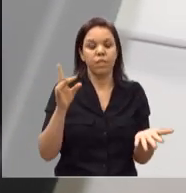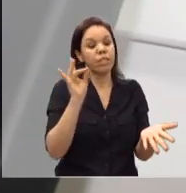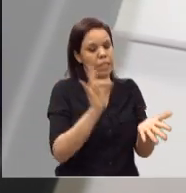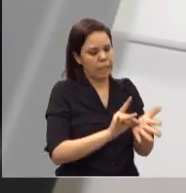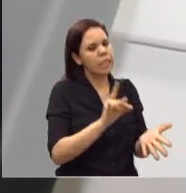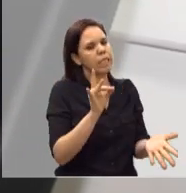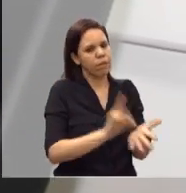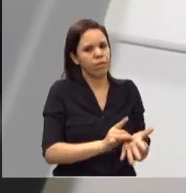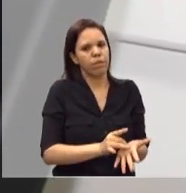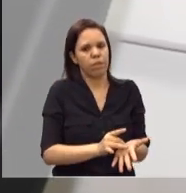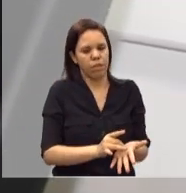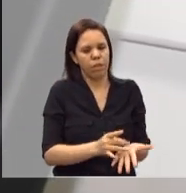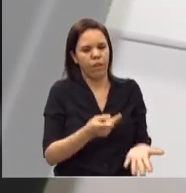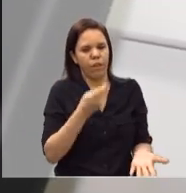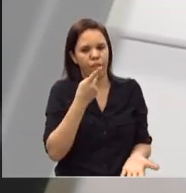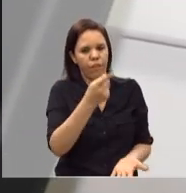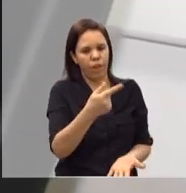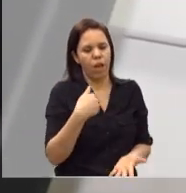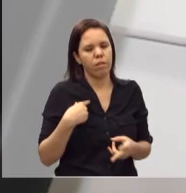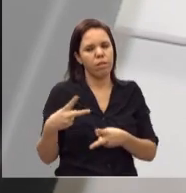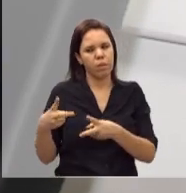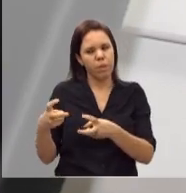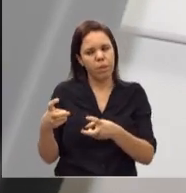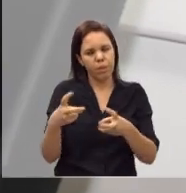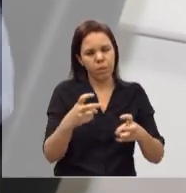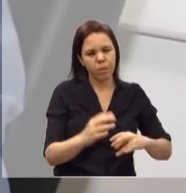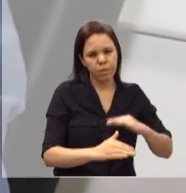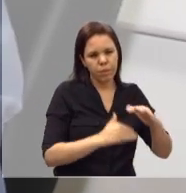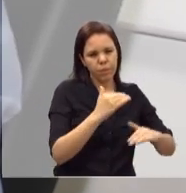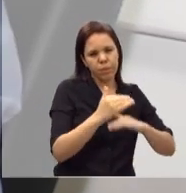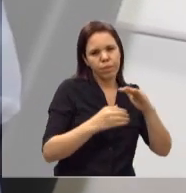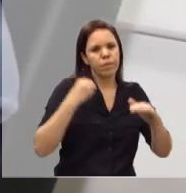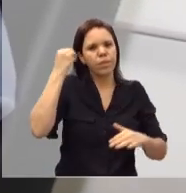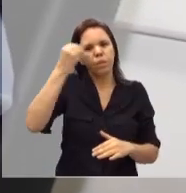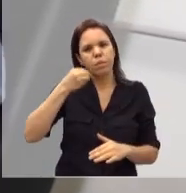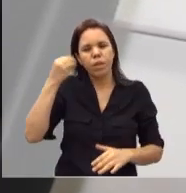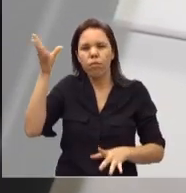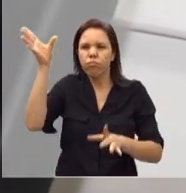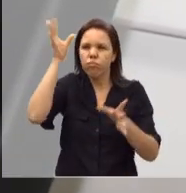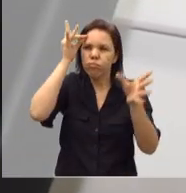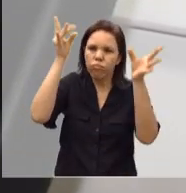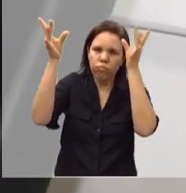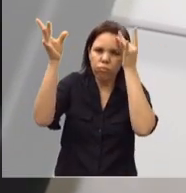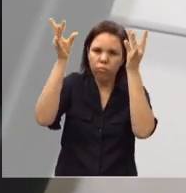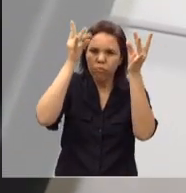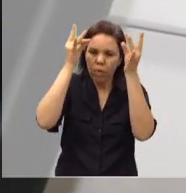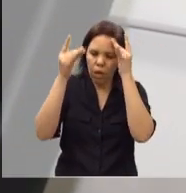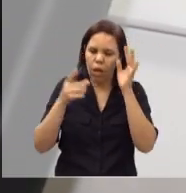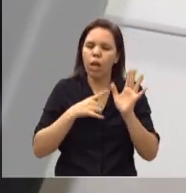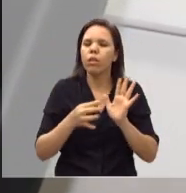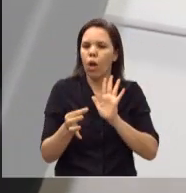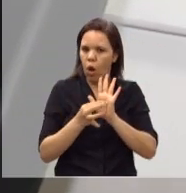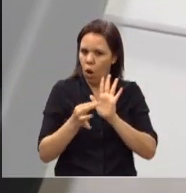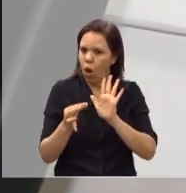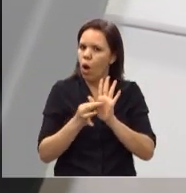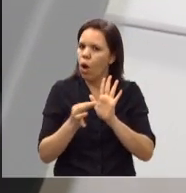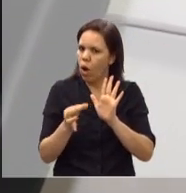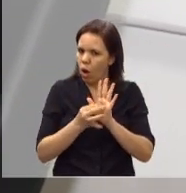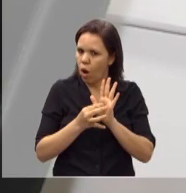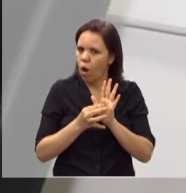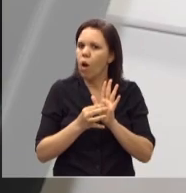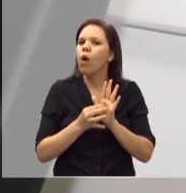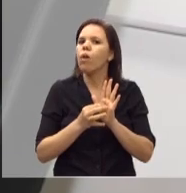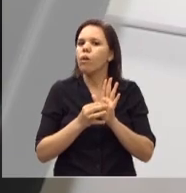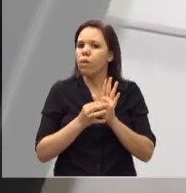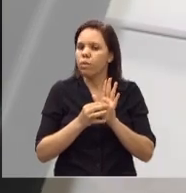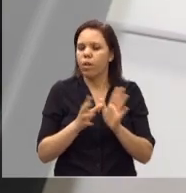bem sincero, a gente nota evolução pela experiência adquirida. Mas eu tenho uma opinião muito definida para isso. Eu